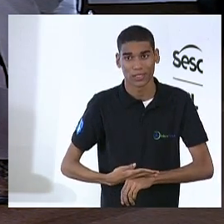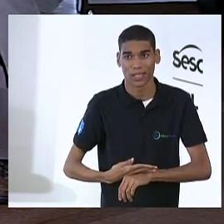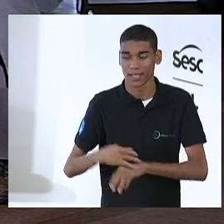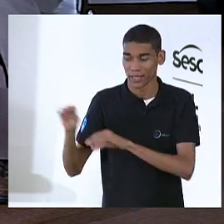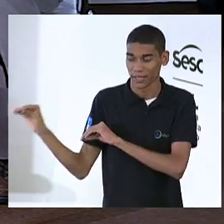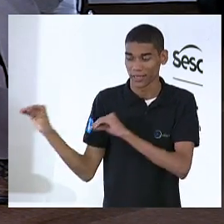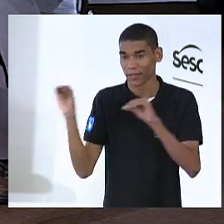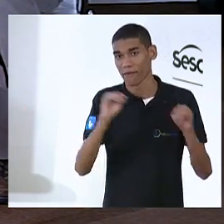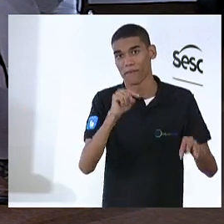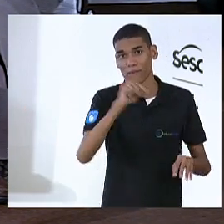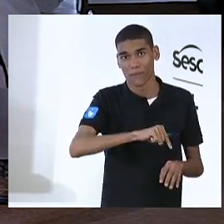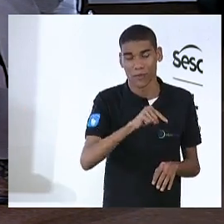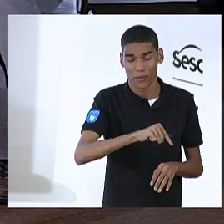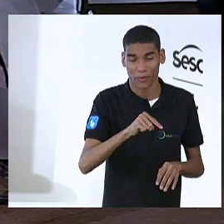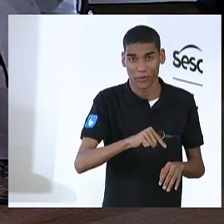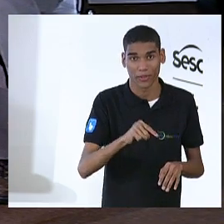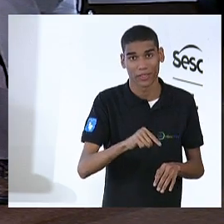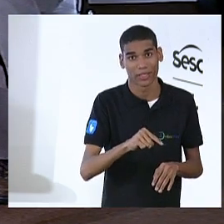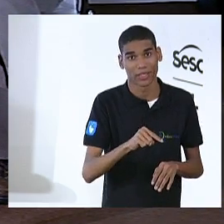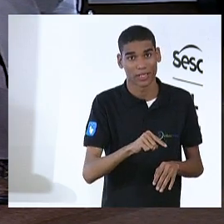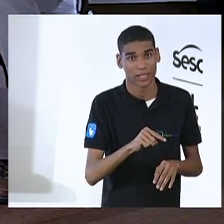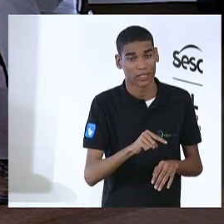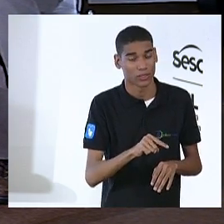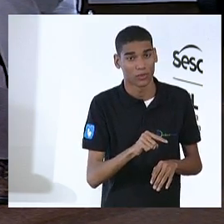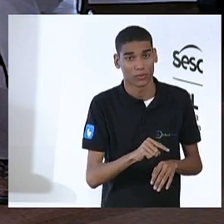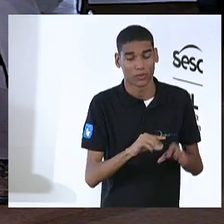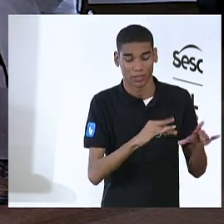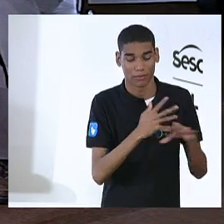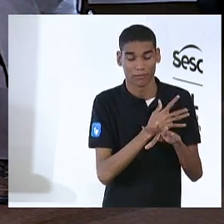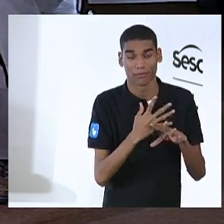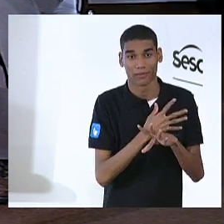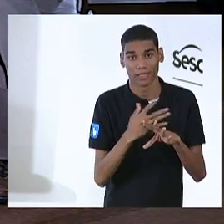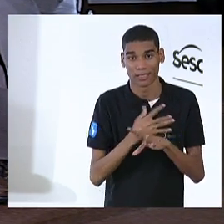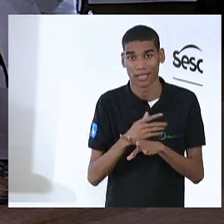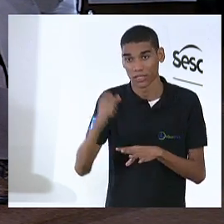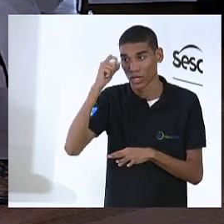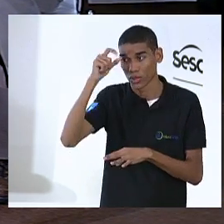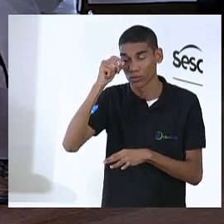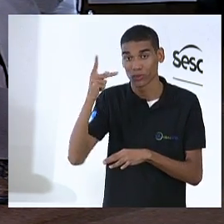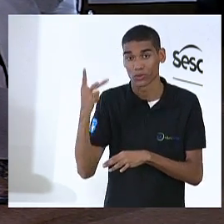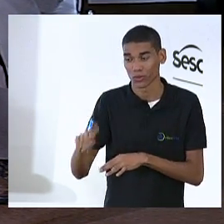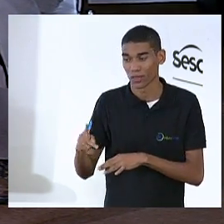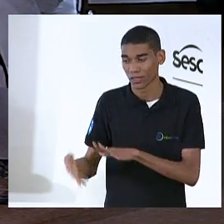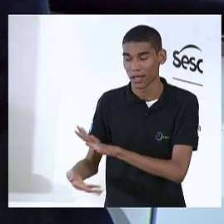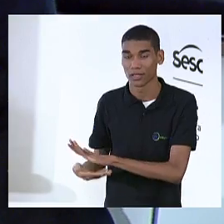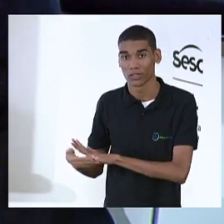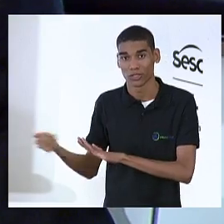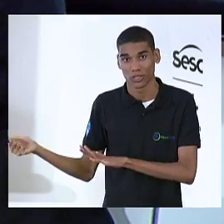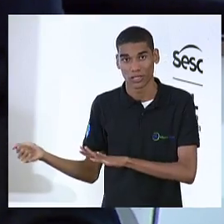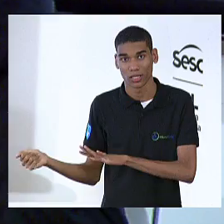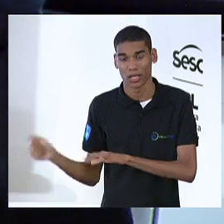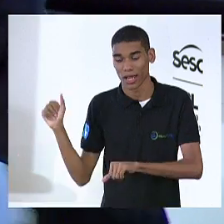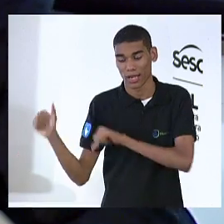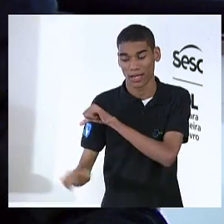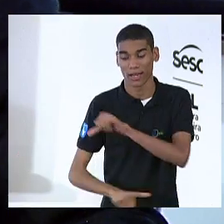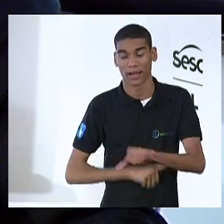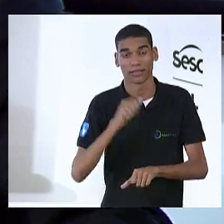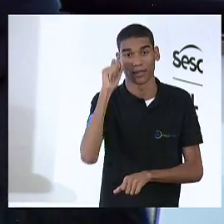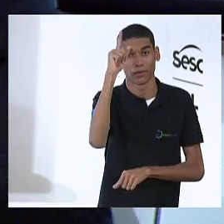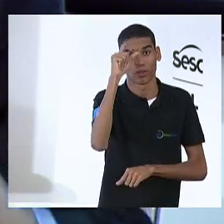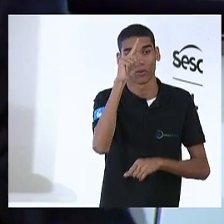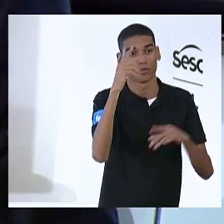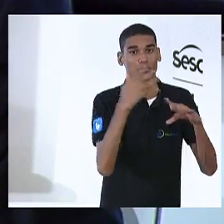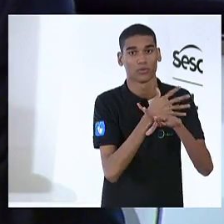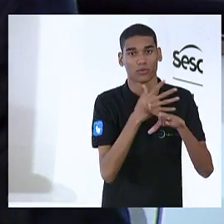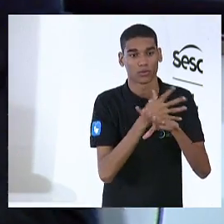para a cidade, ela é arrancada desses seus costumes tradicionais e ela é colocada numa situação em que ela tem que viver numa cidade